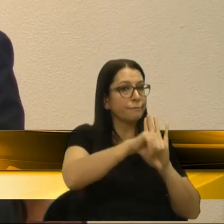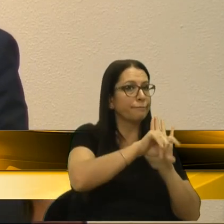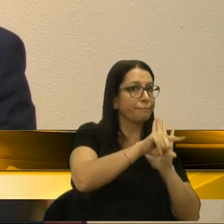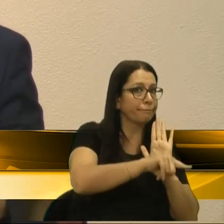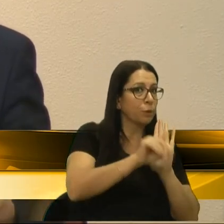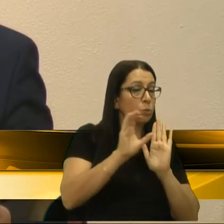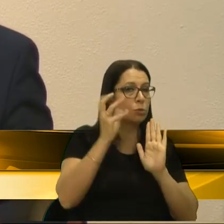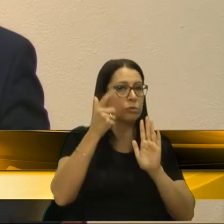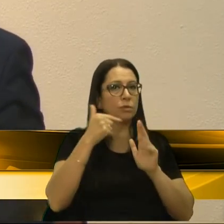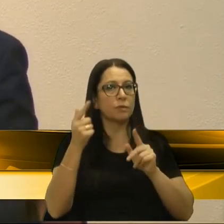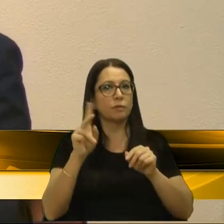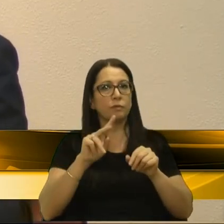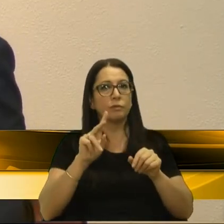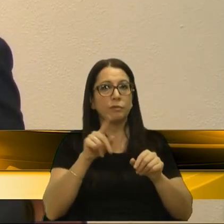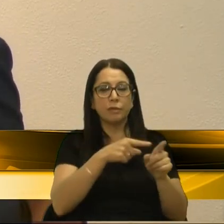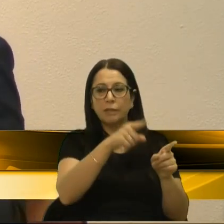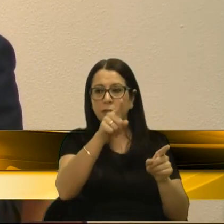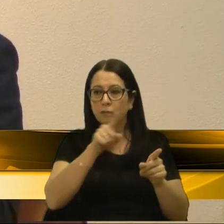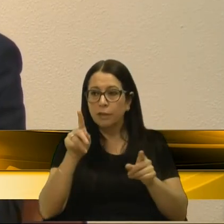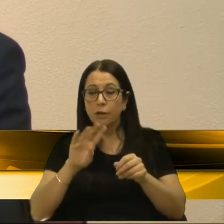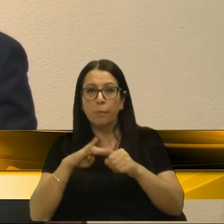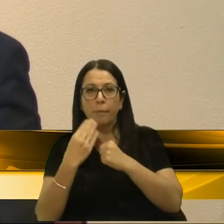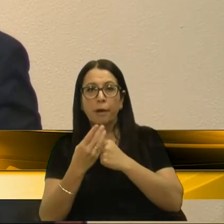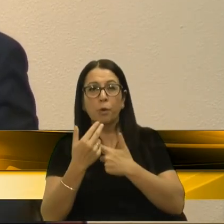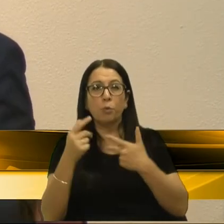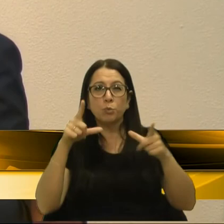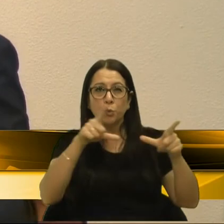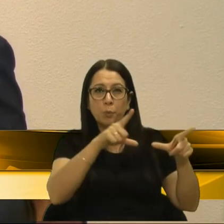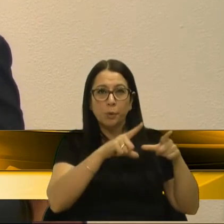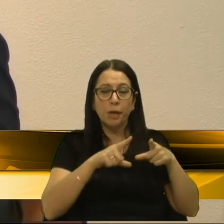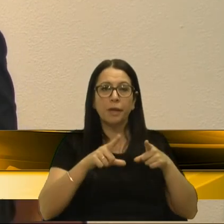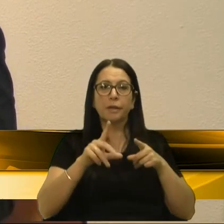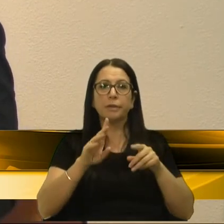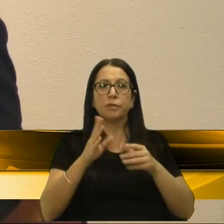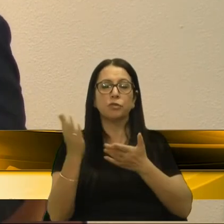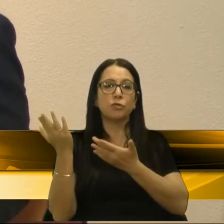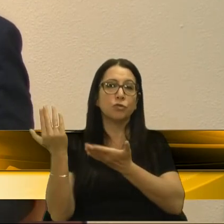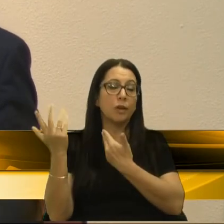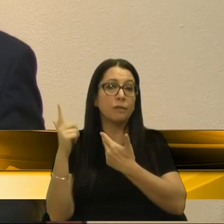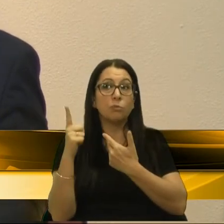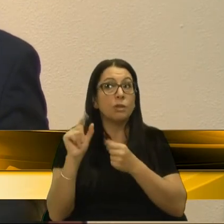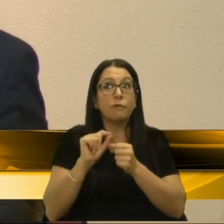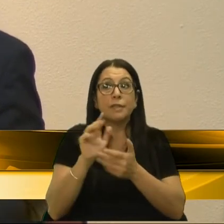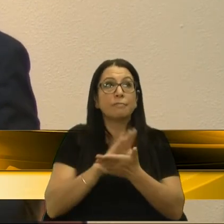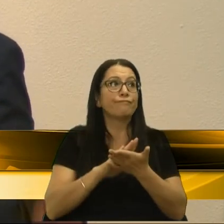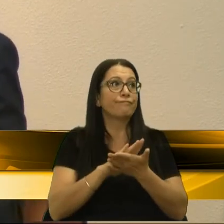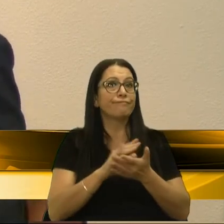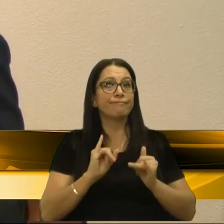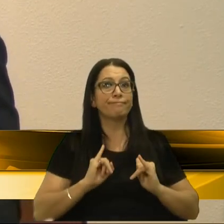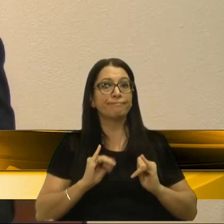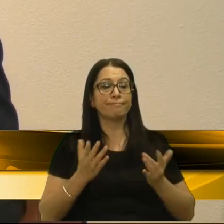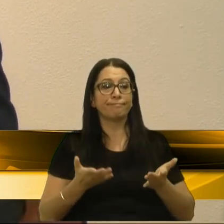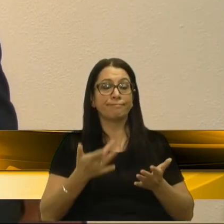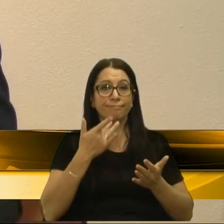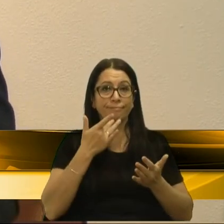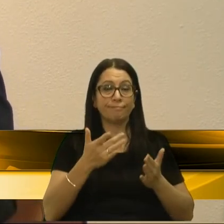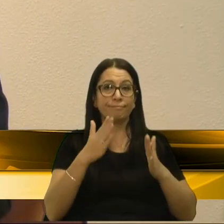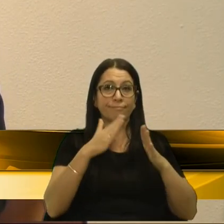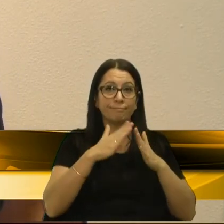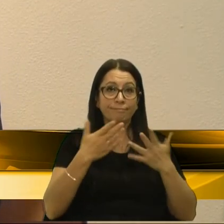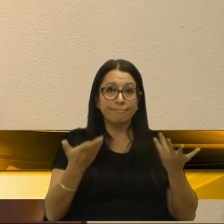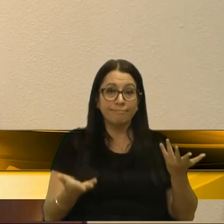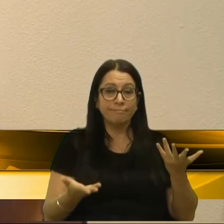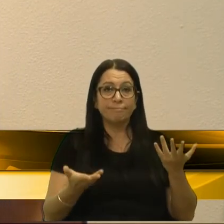gente circula por bairros, a gente vê em alguns lugares aí adolescentes sem ter o que fazer. À tarde, em casa,